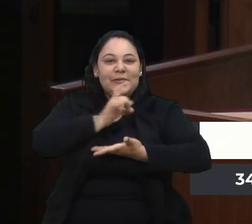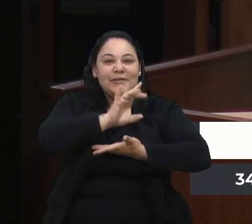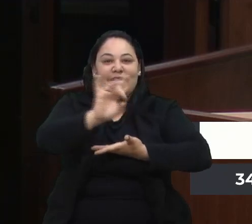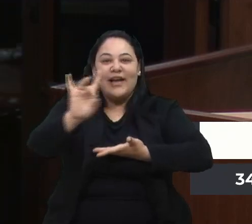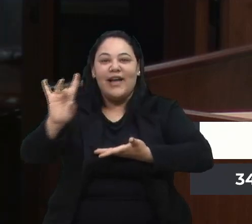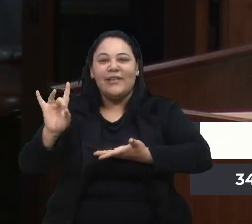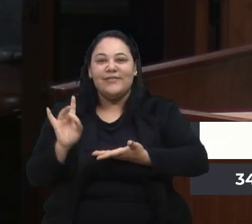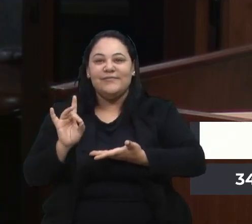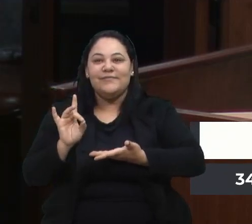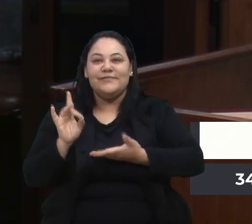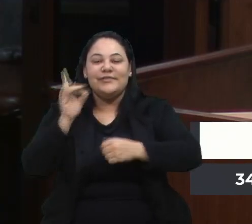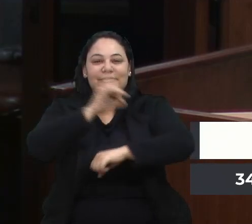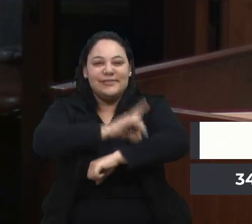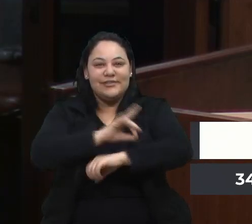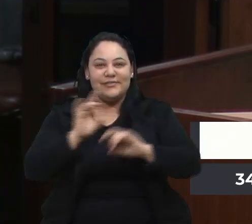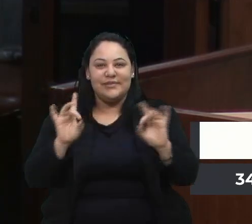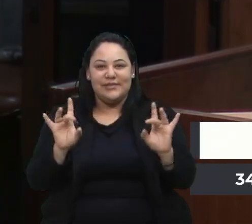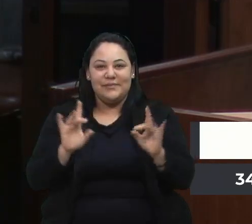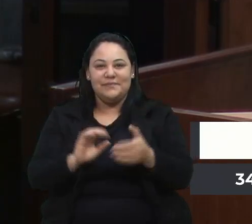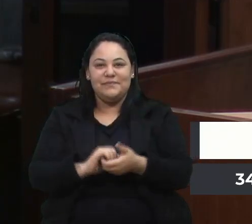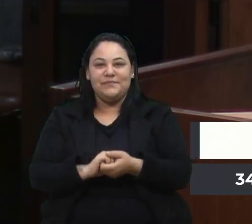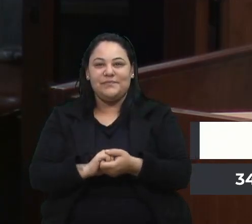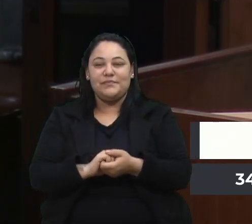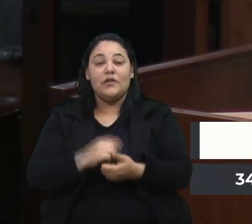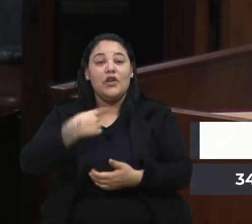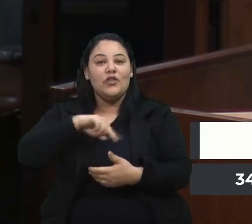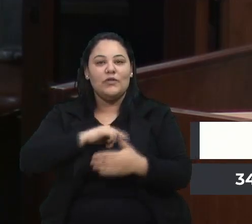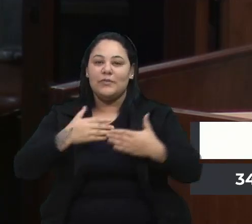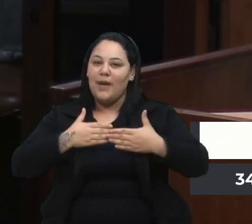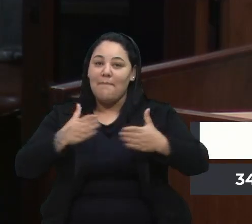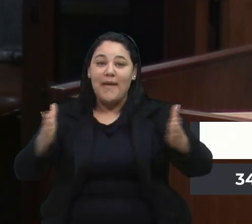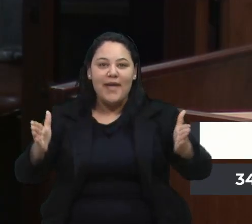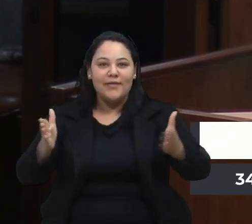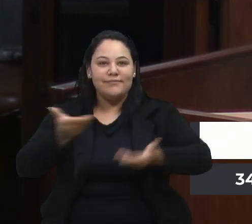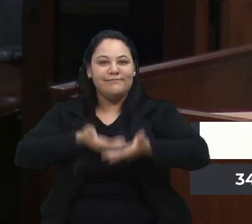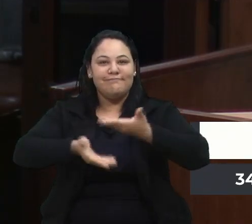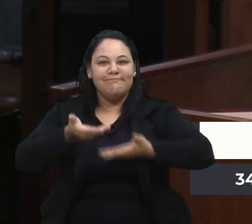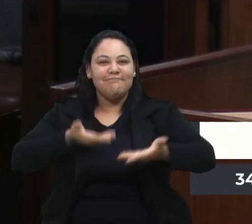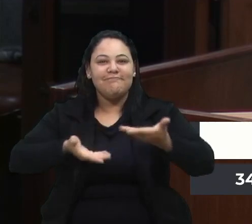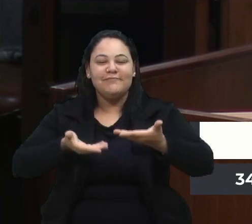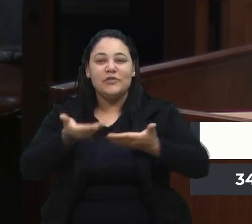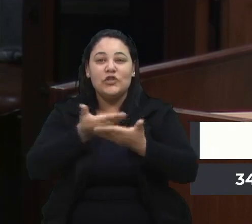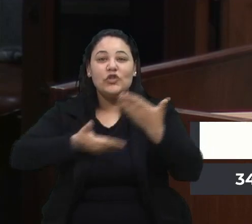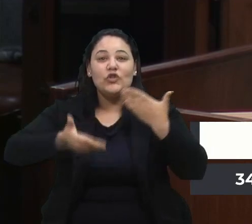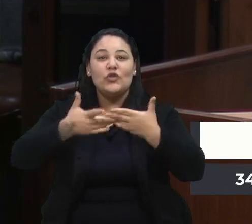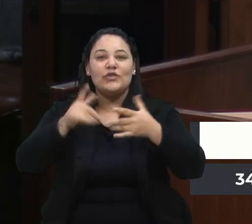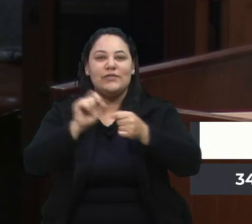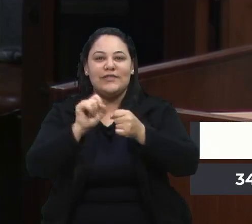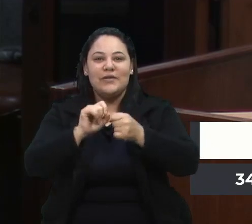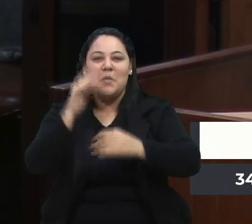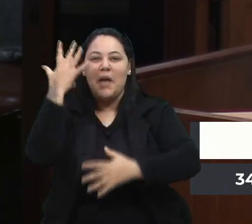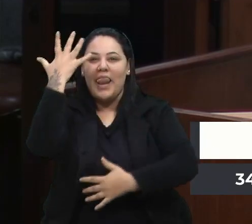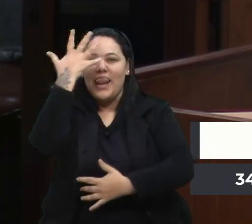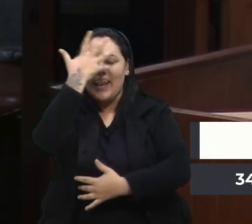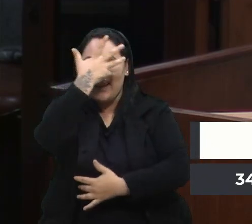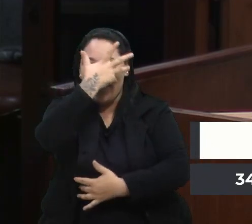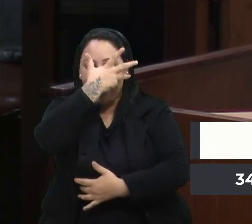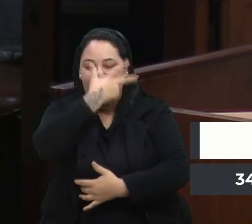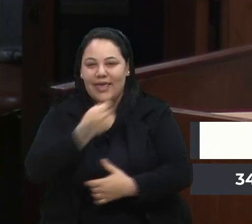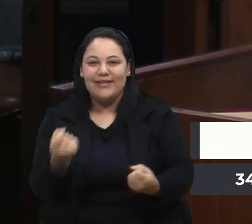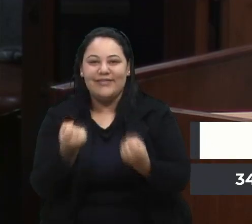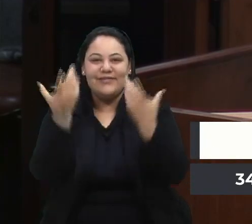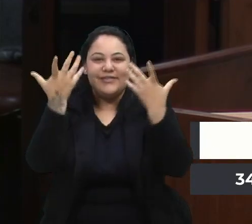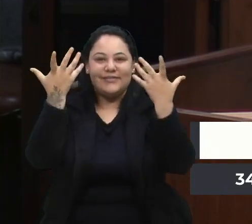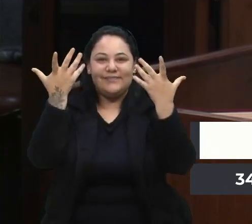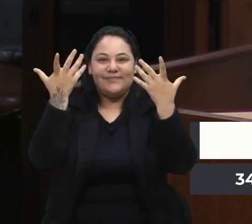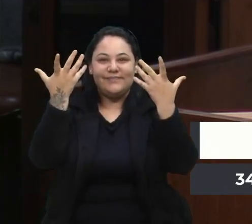vocês nesses dias. Nos colocamos à disposição de todos para juntos fazermos uma linda festa. Estamos